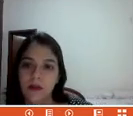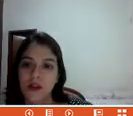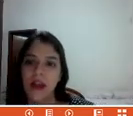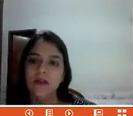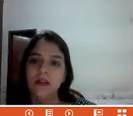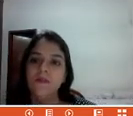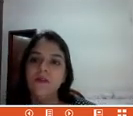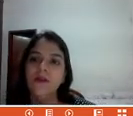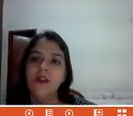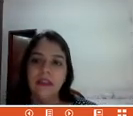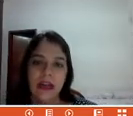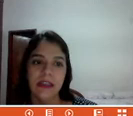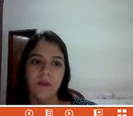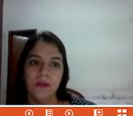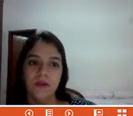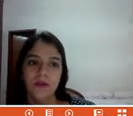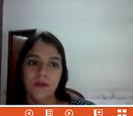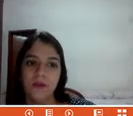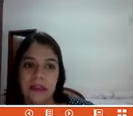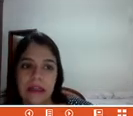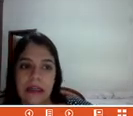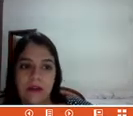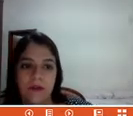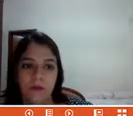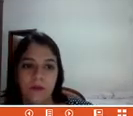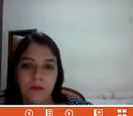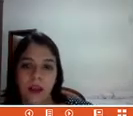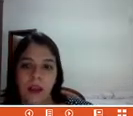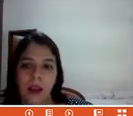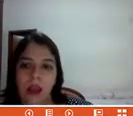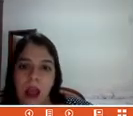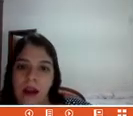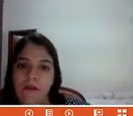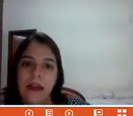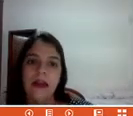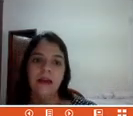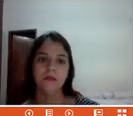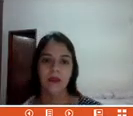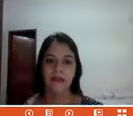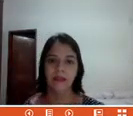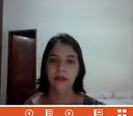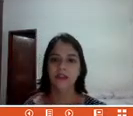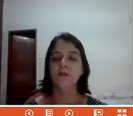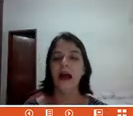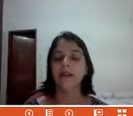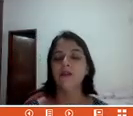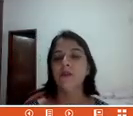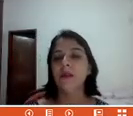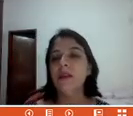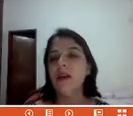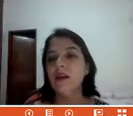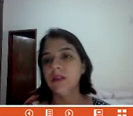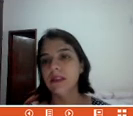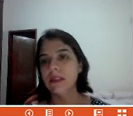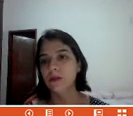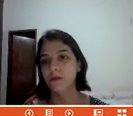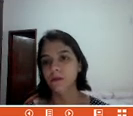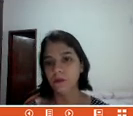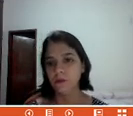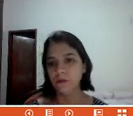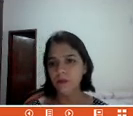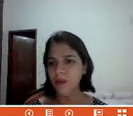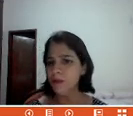também os gestos que foram utilizados pelos surdos brasileiros. Ela veio ganhando bastante espaço, porém o que